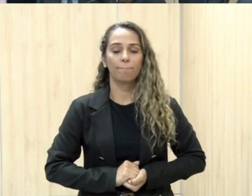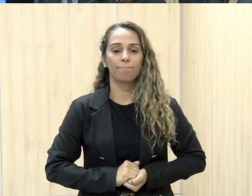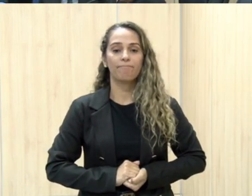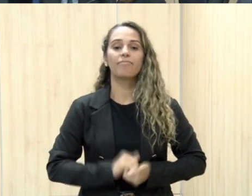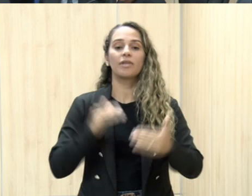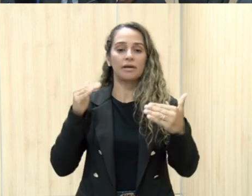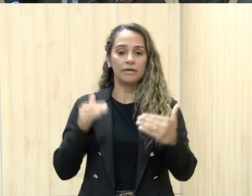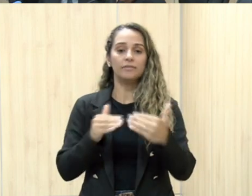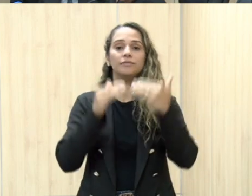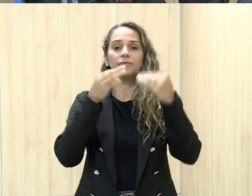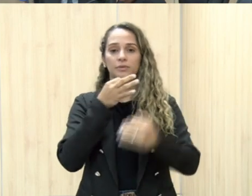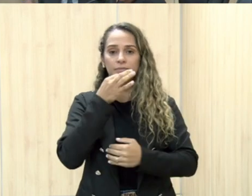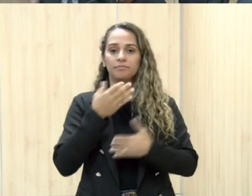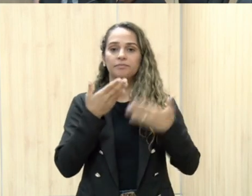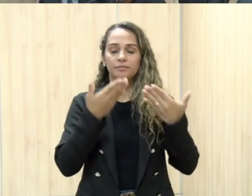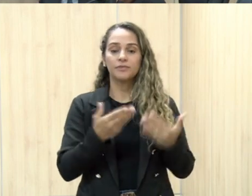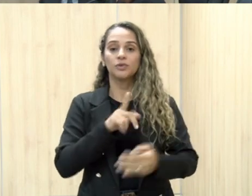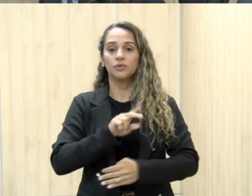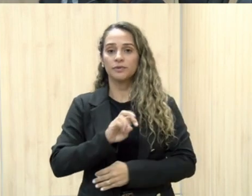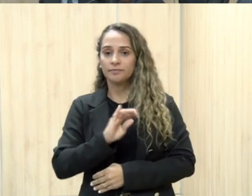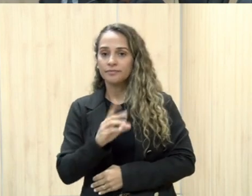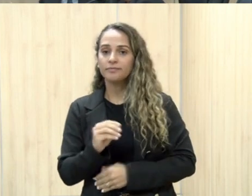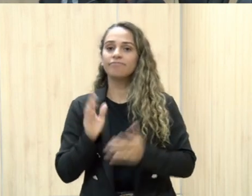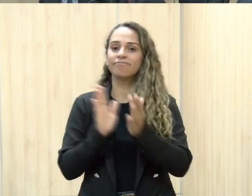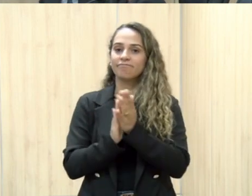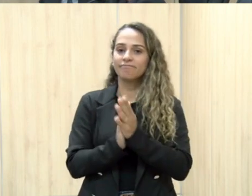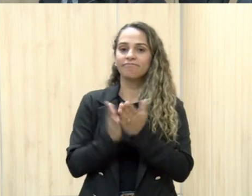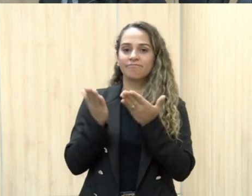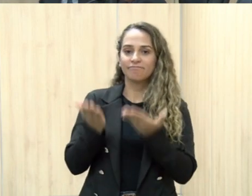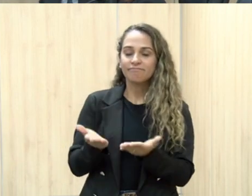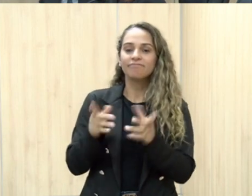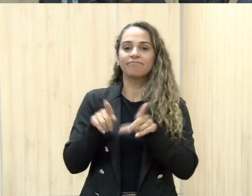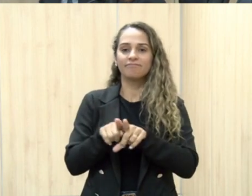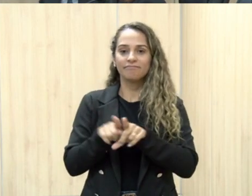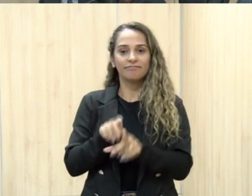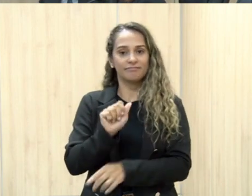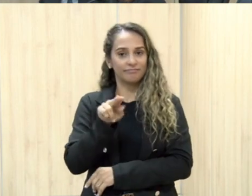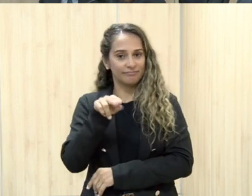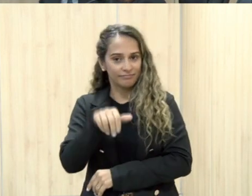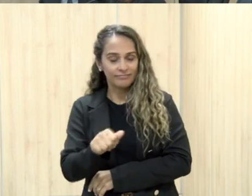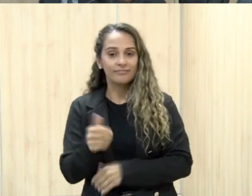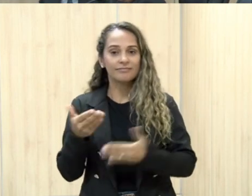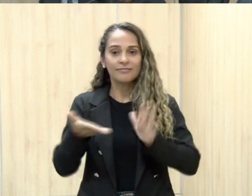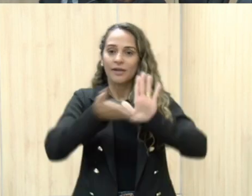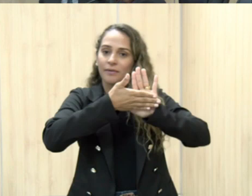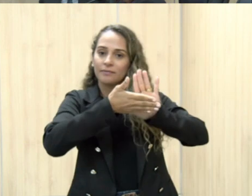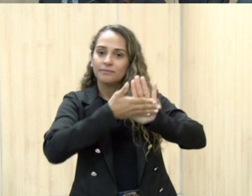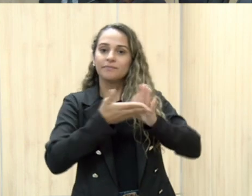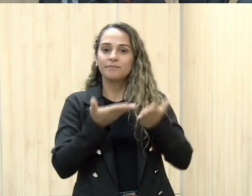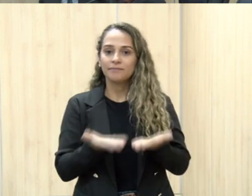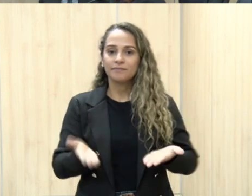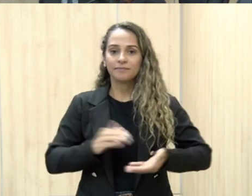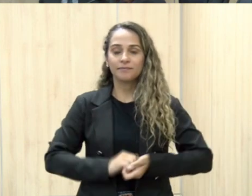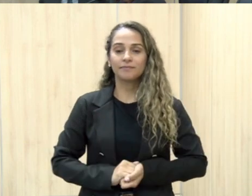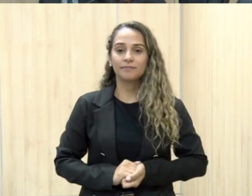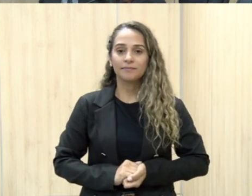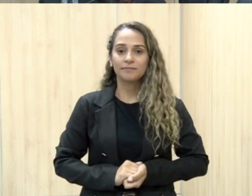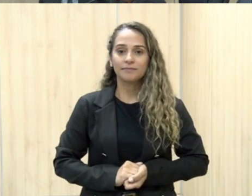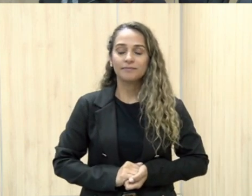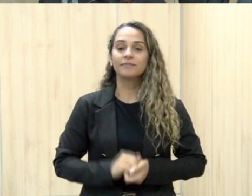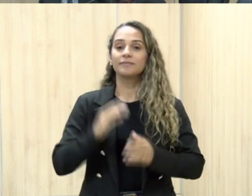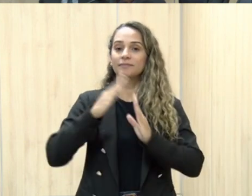parecer favorável Deputado Luizinho Berbel parabenizo Deputado Alan pela propositura Igreja